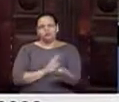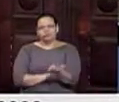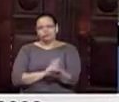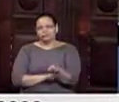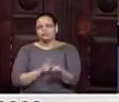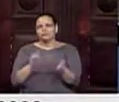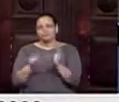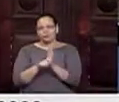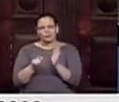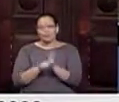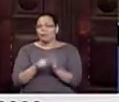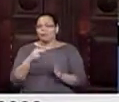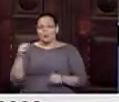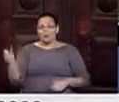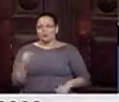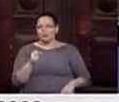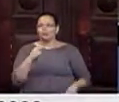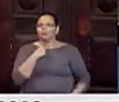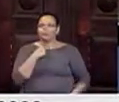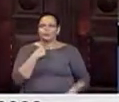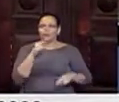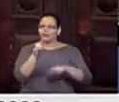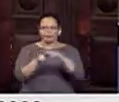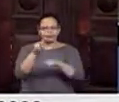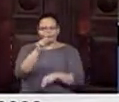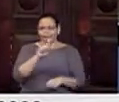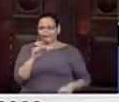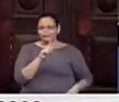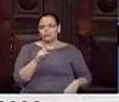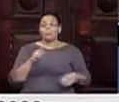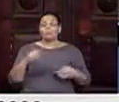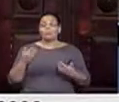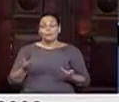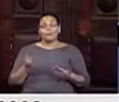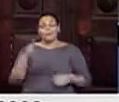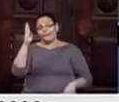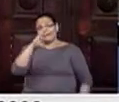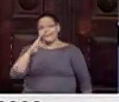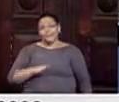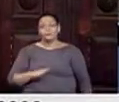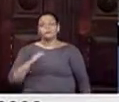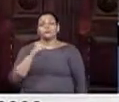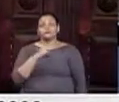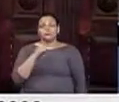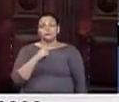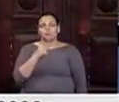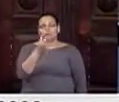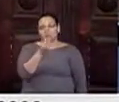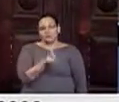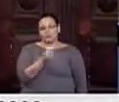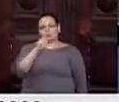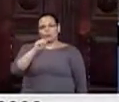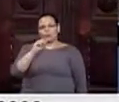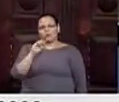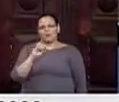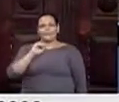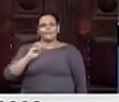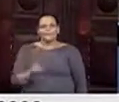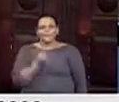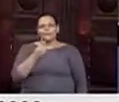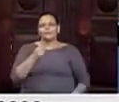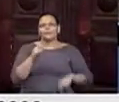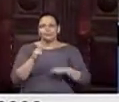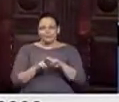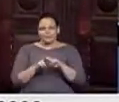no entanto hoje em dia no brasil nós temos 680 mil presos sendo